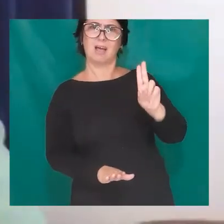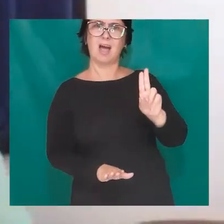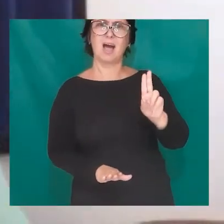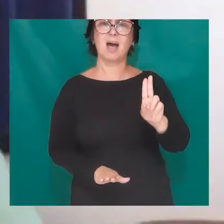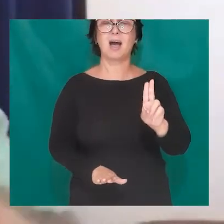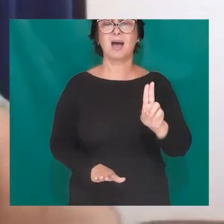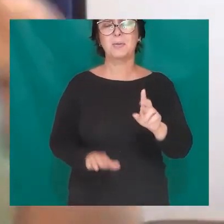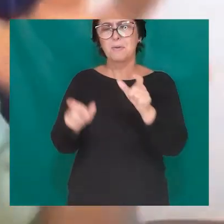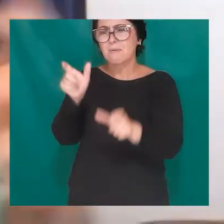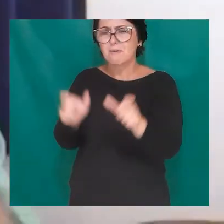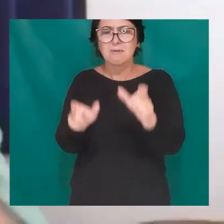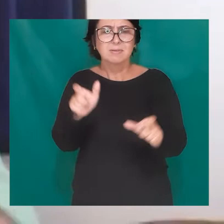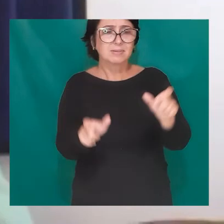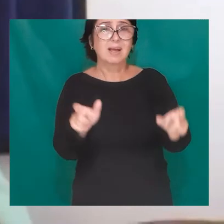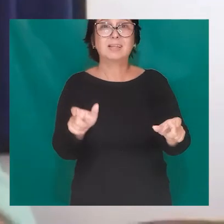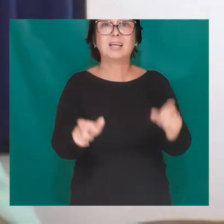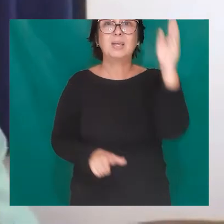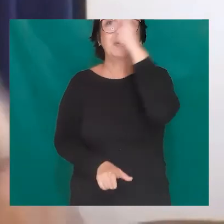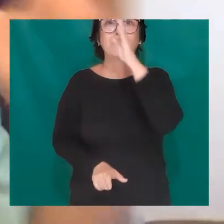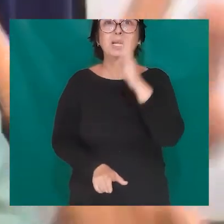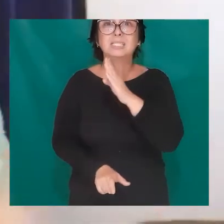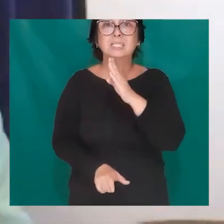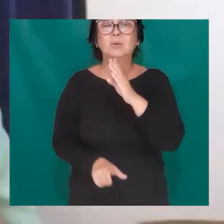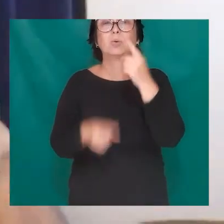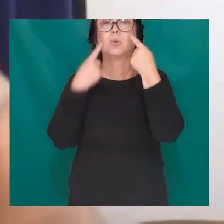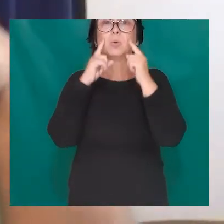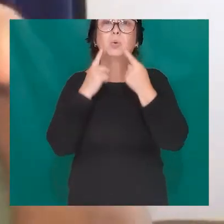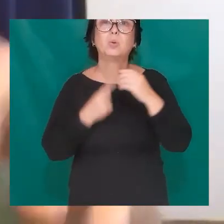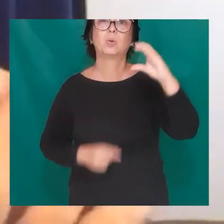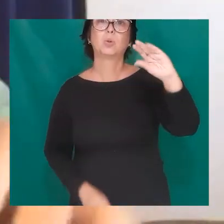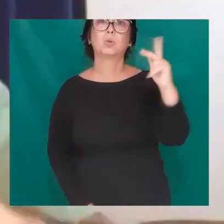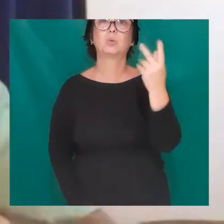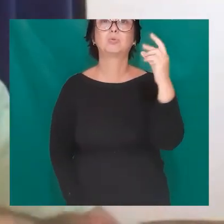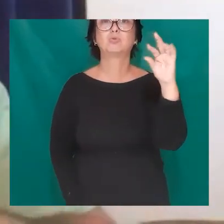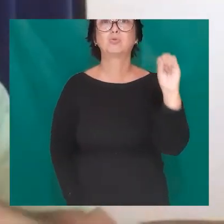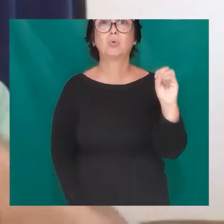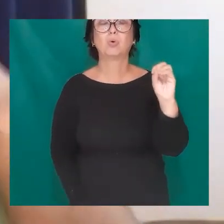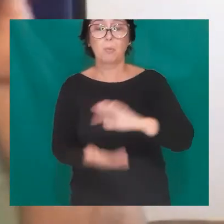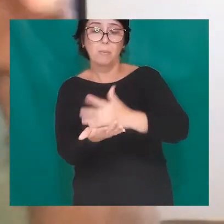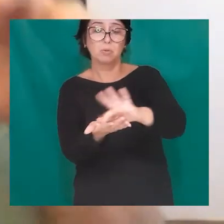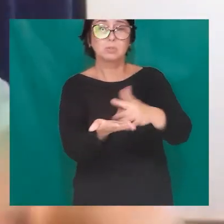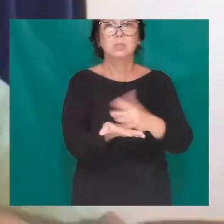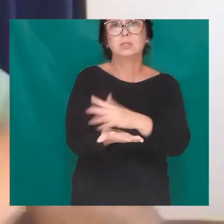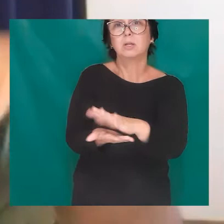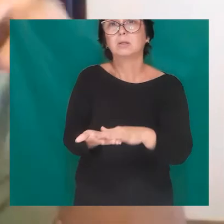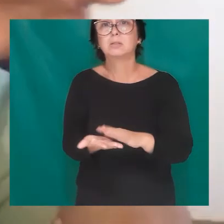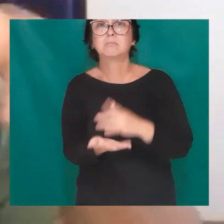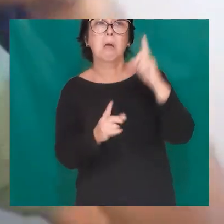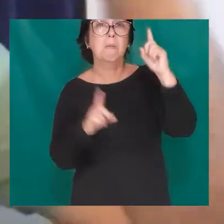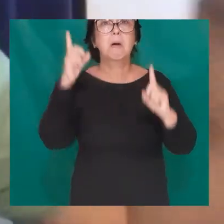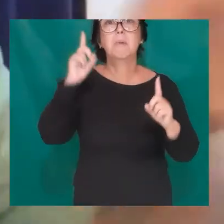né? E depois aqui no Brasil, o guarda-chuva do choro, né? Que você vai para o maxixe, vai para o samba, vai para a marchinha, vai